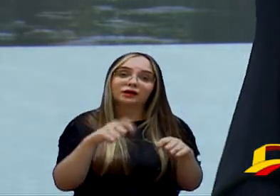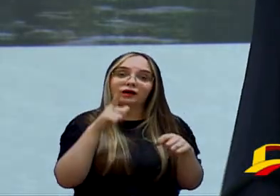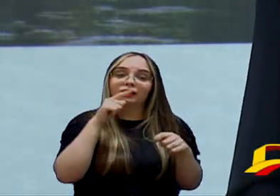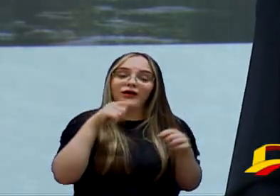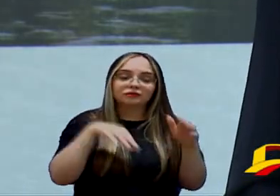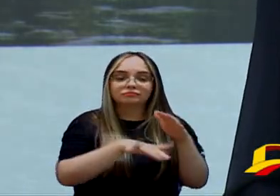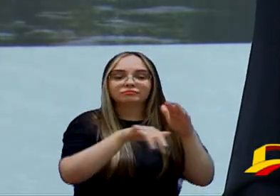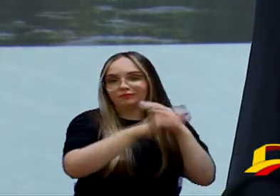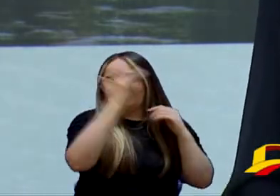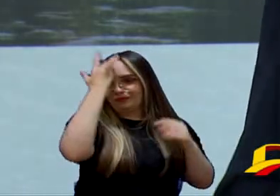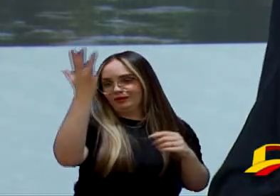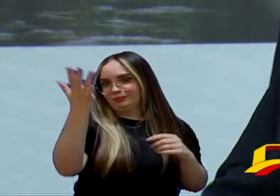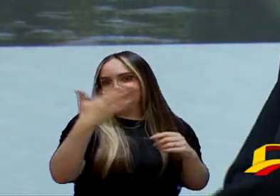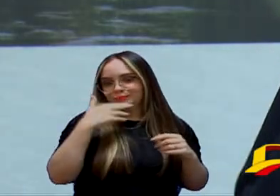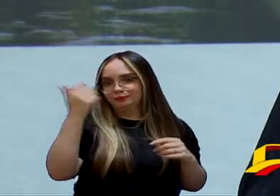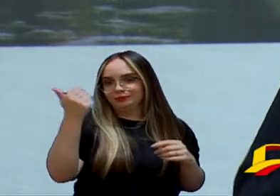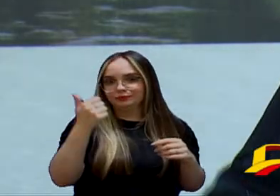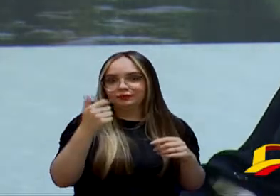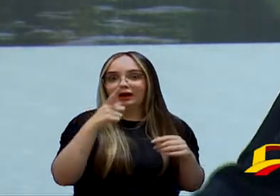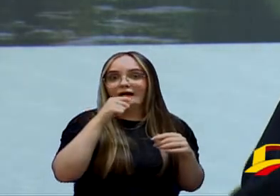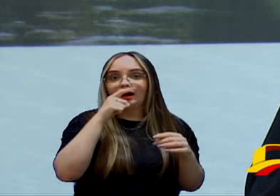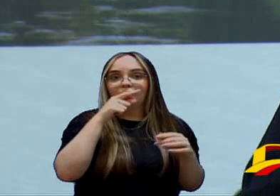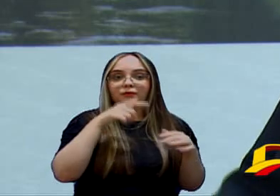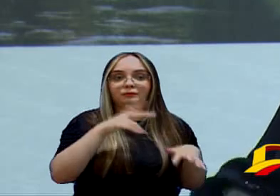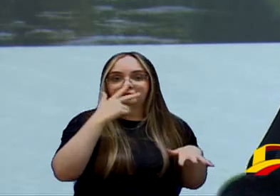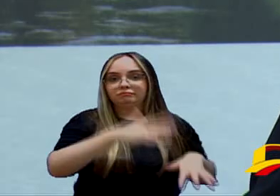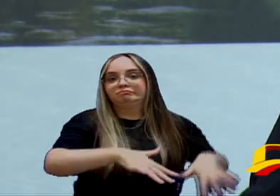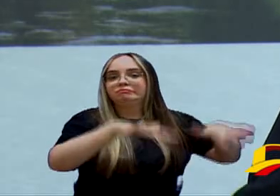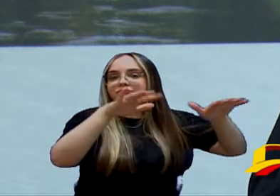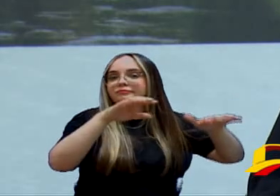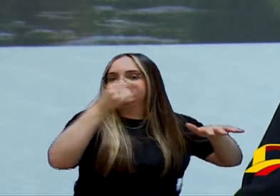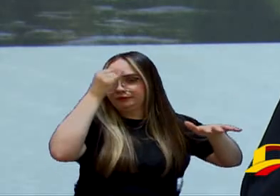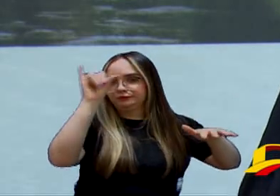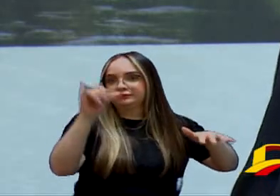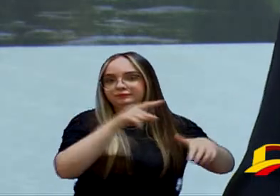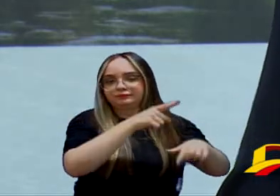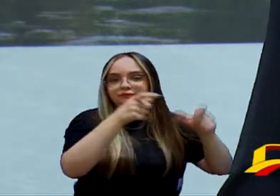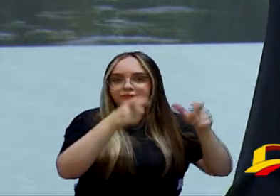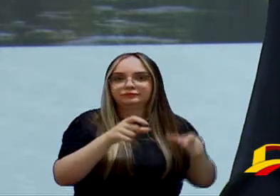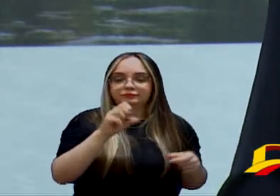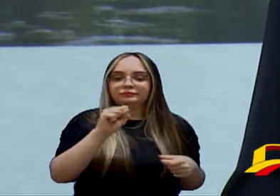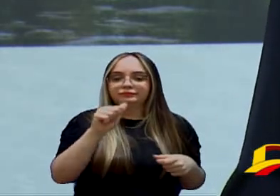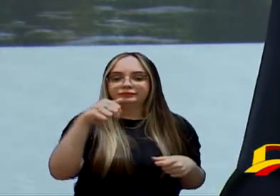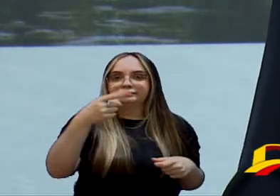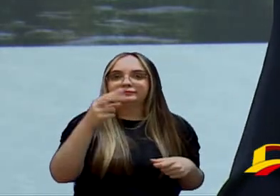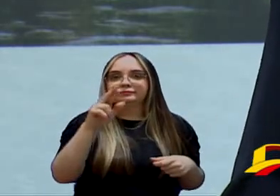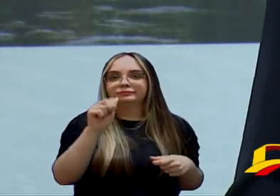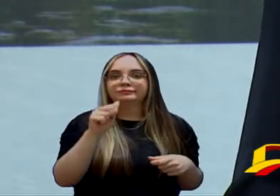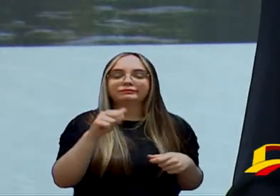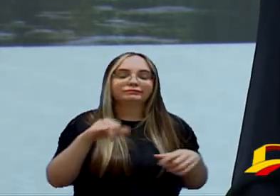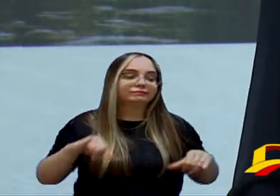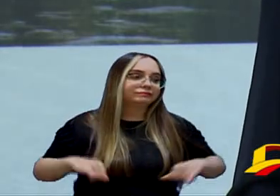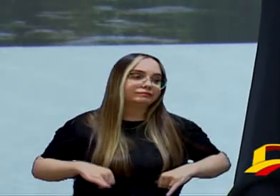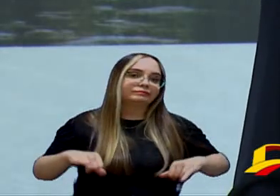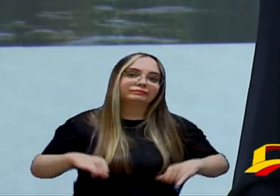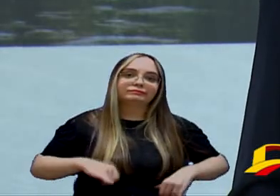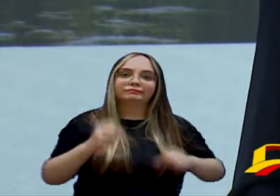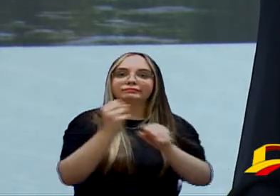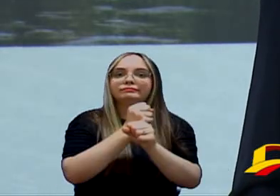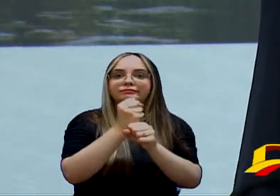das águas não acumularia como sempre acumula ali no Jardim Sandra um sofrimento de